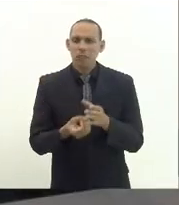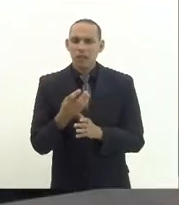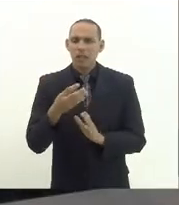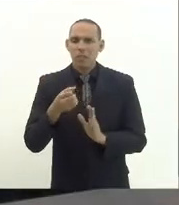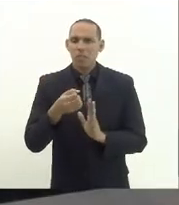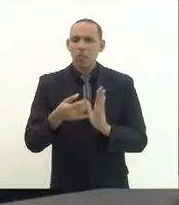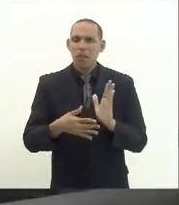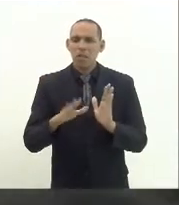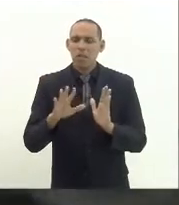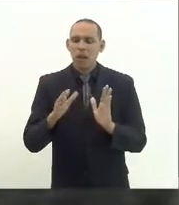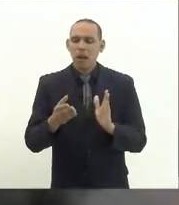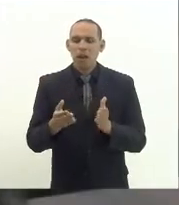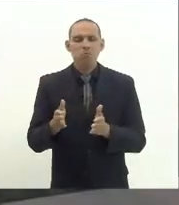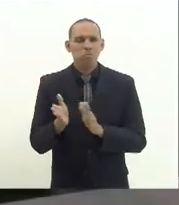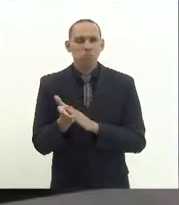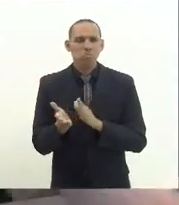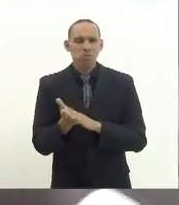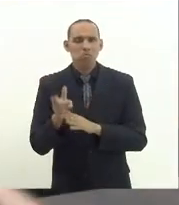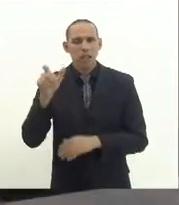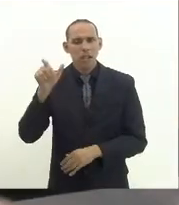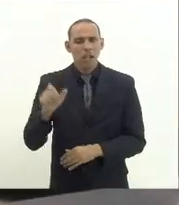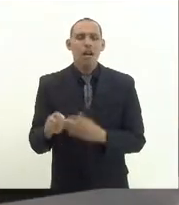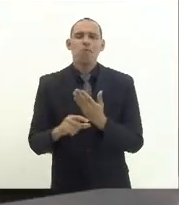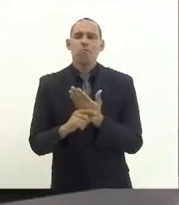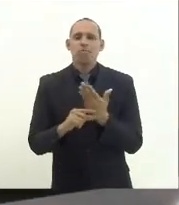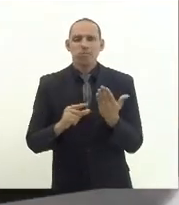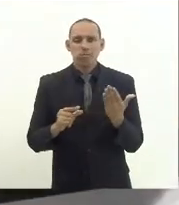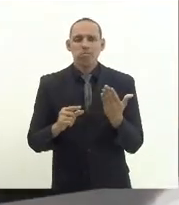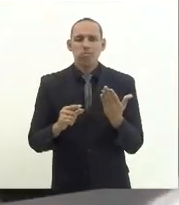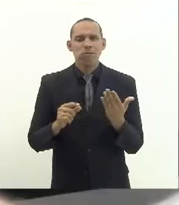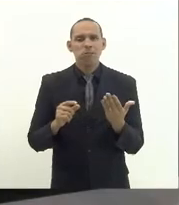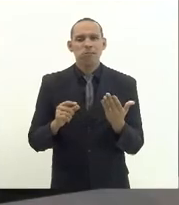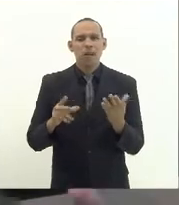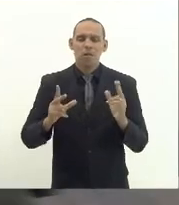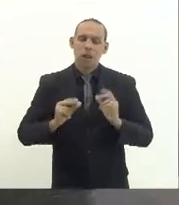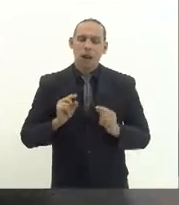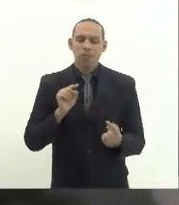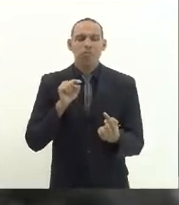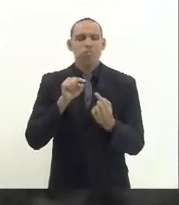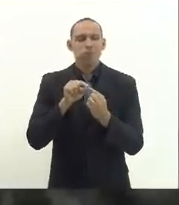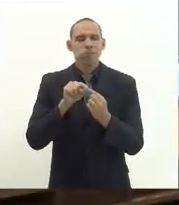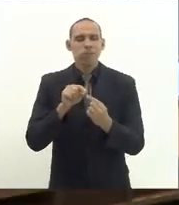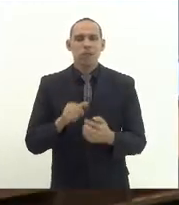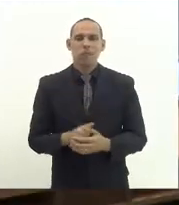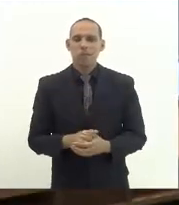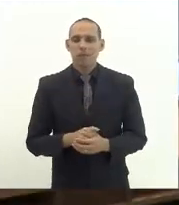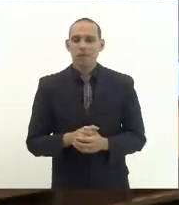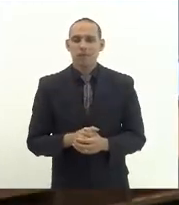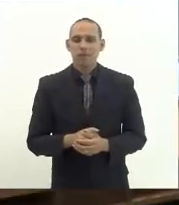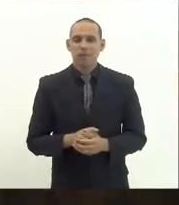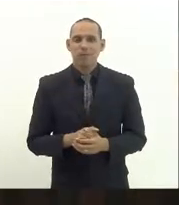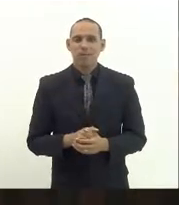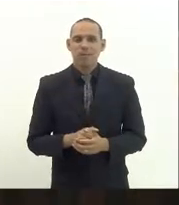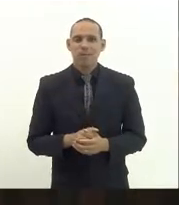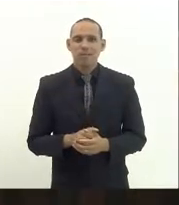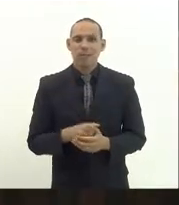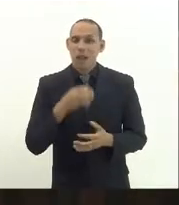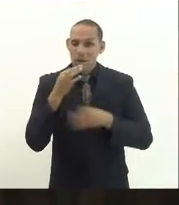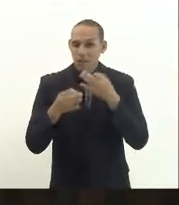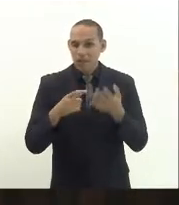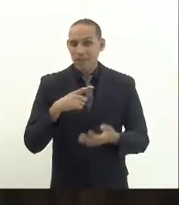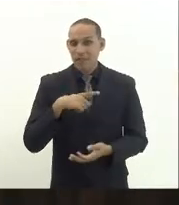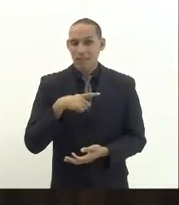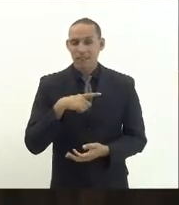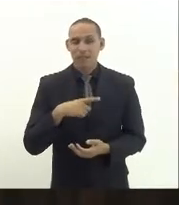elogiando o autor cumprimentado efusivamente alto aparecer no mérito favorável com parecer emitido